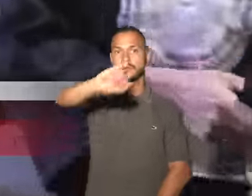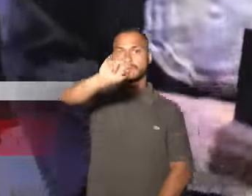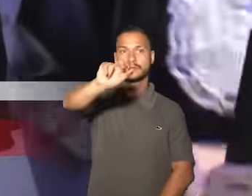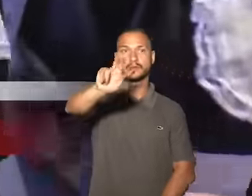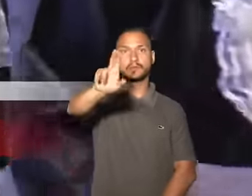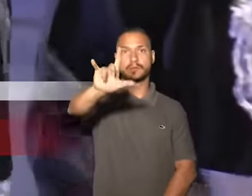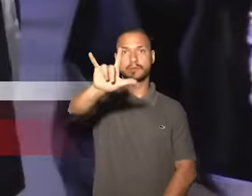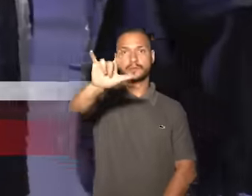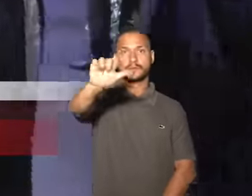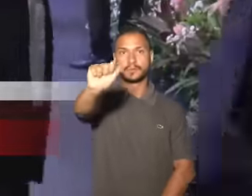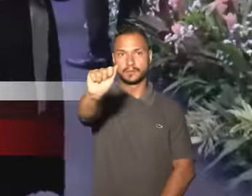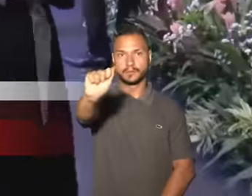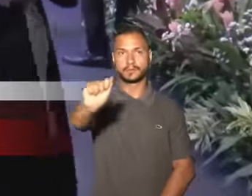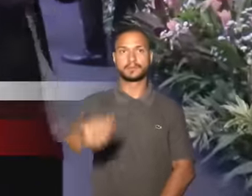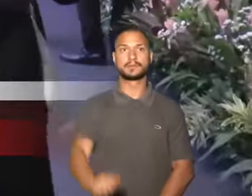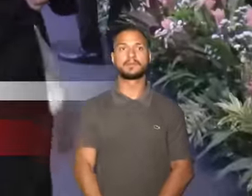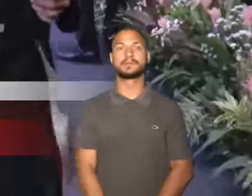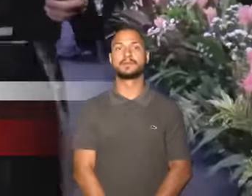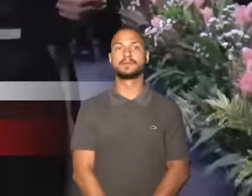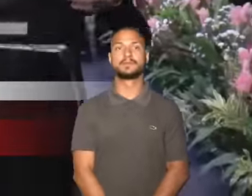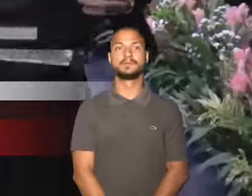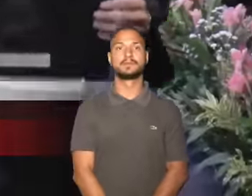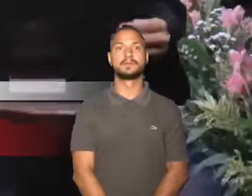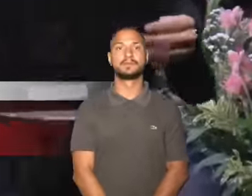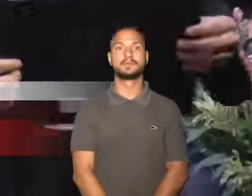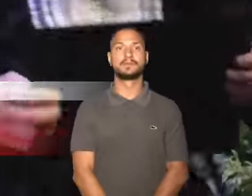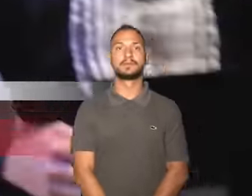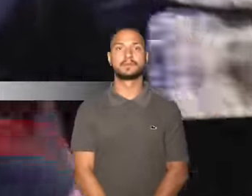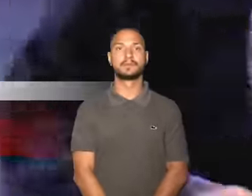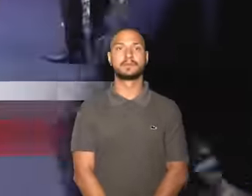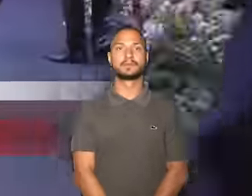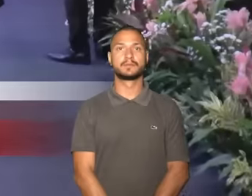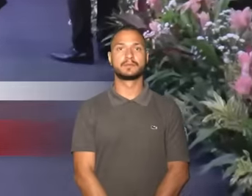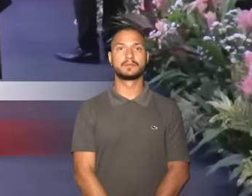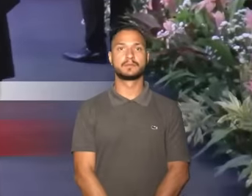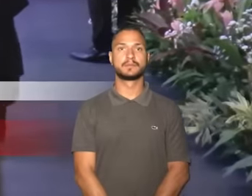Júlia Pimentel da Silva.